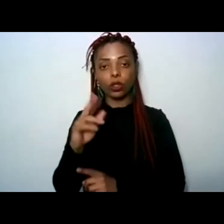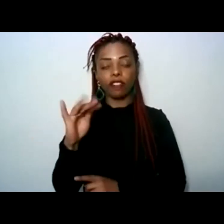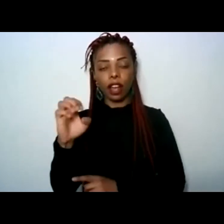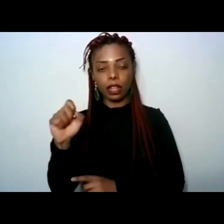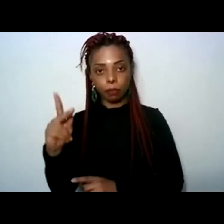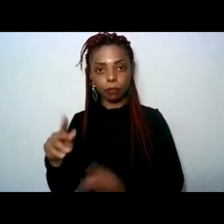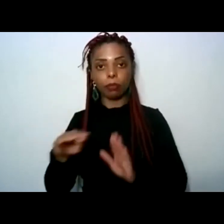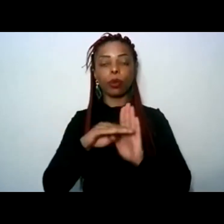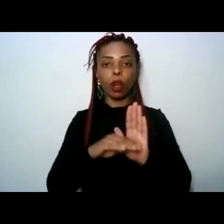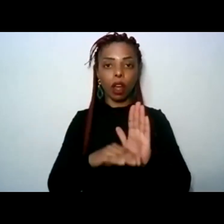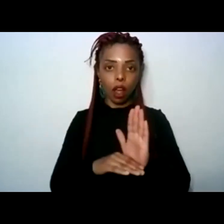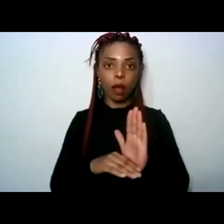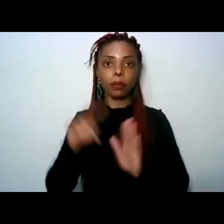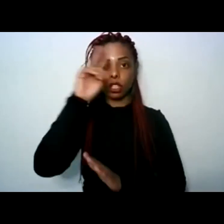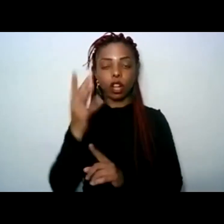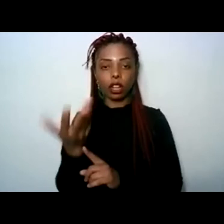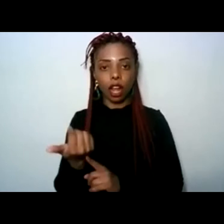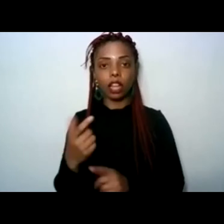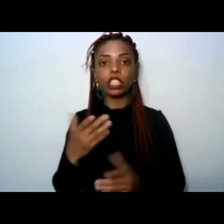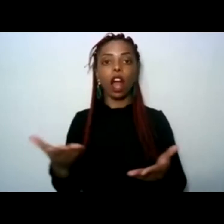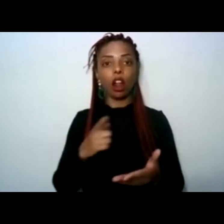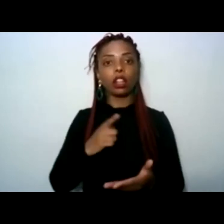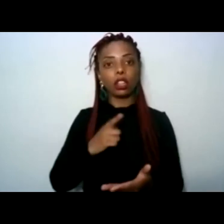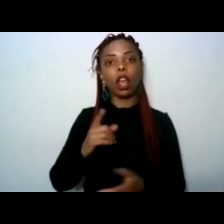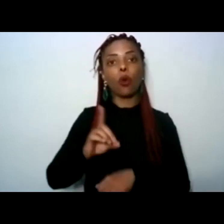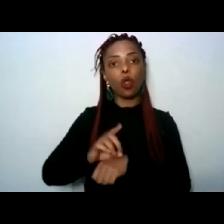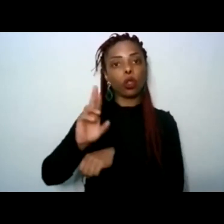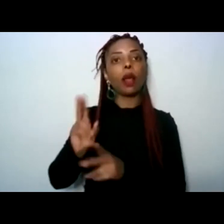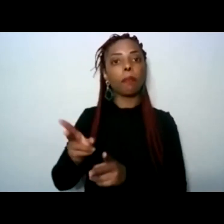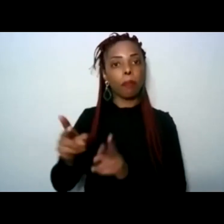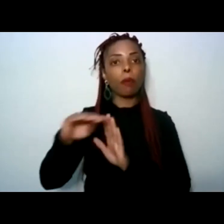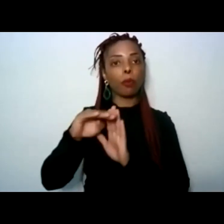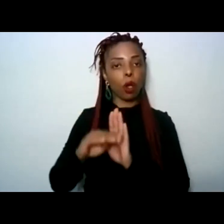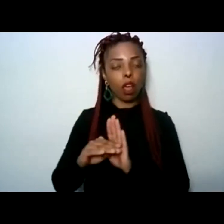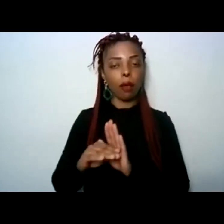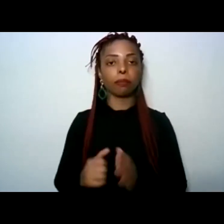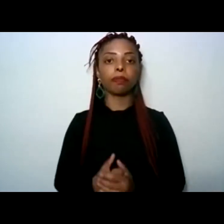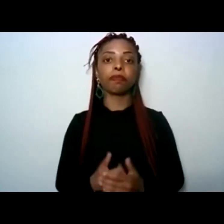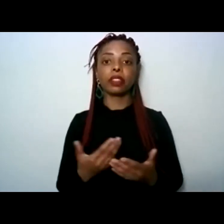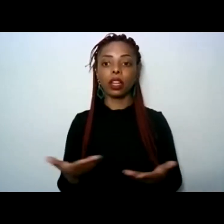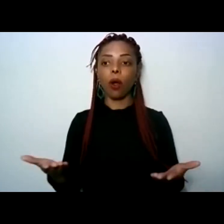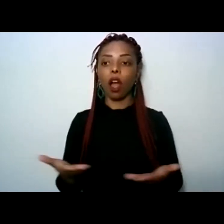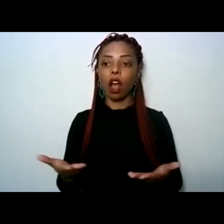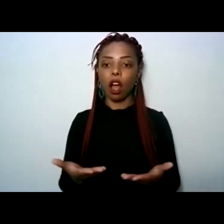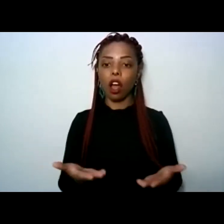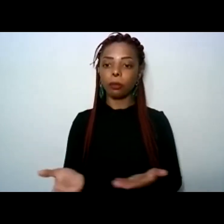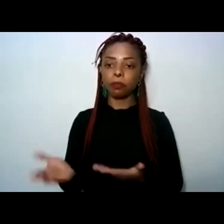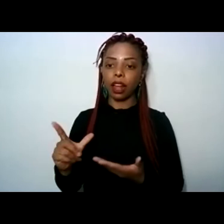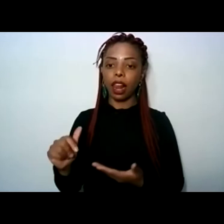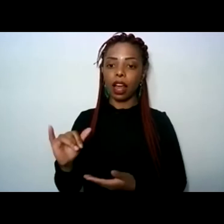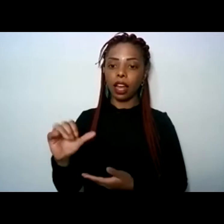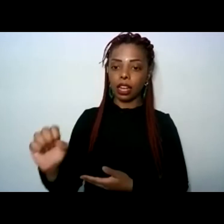atualmente está desenvolvendo seu doutorado pelo mesmo programa. Eu vou passar a palavra, então, à Laís, né, que